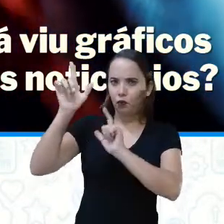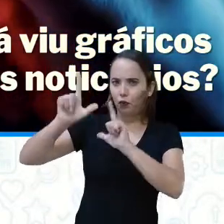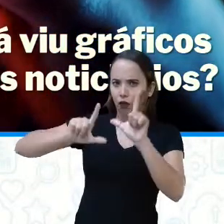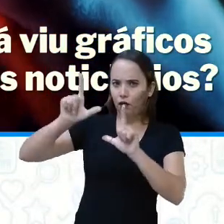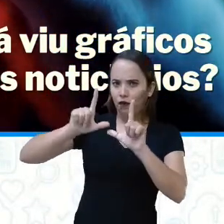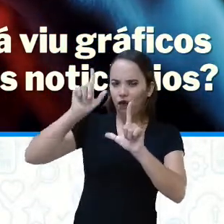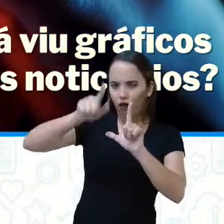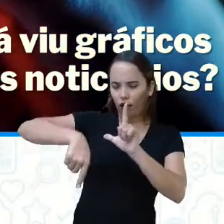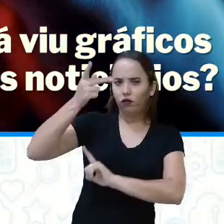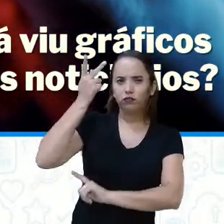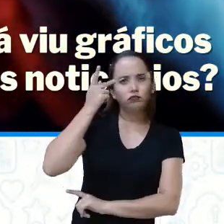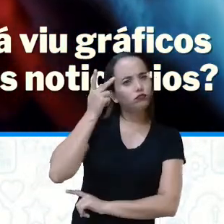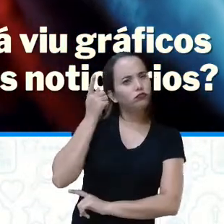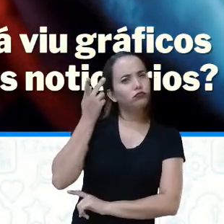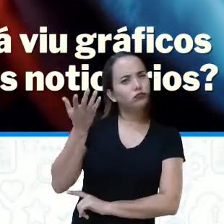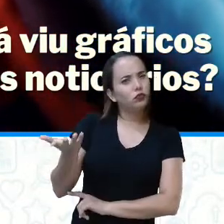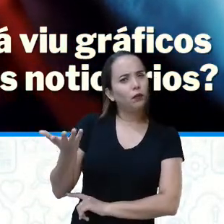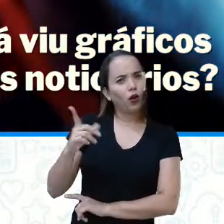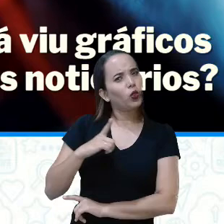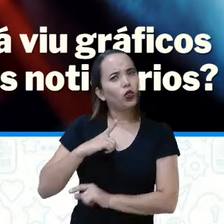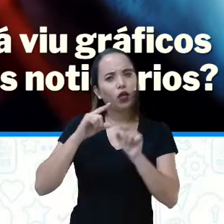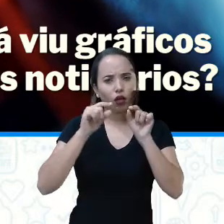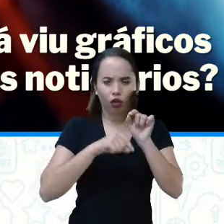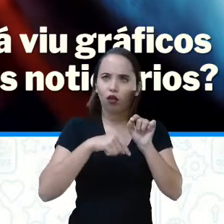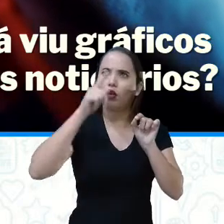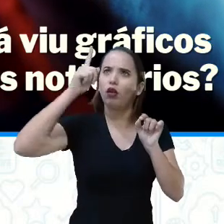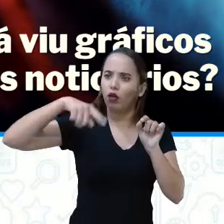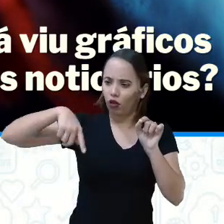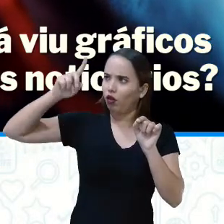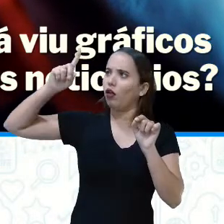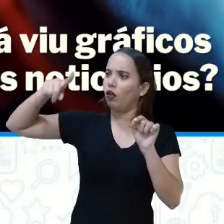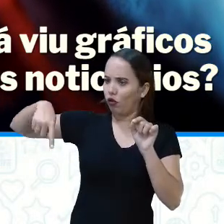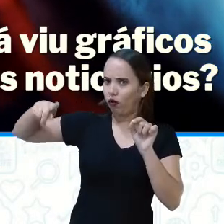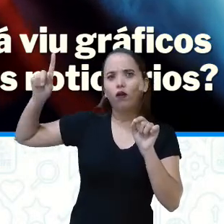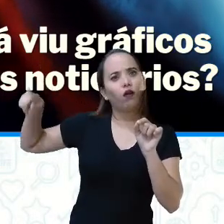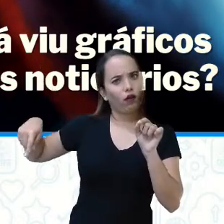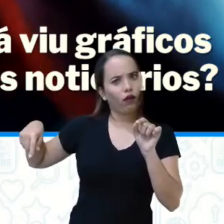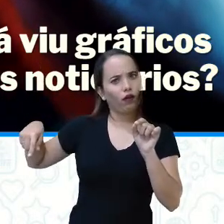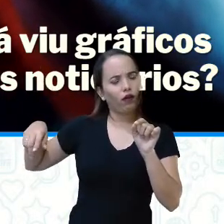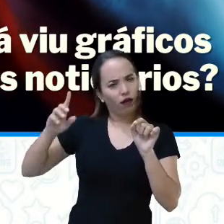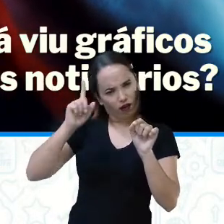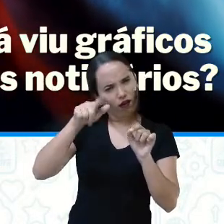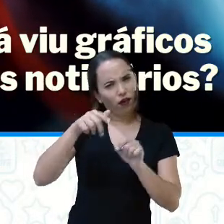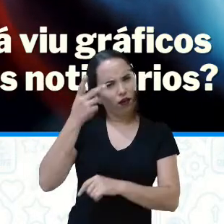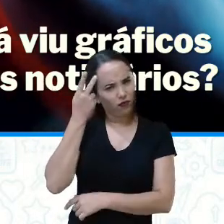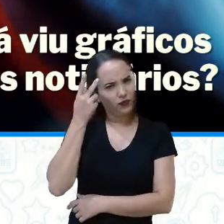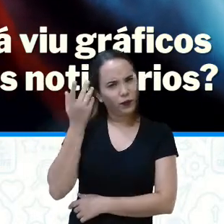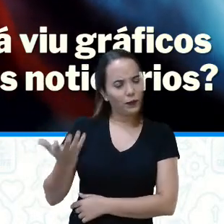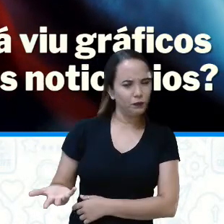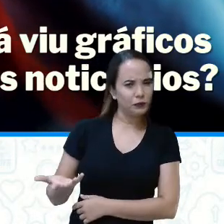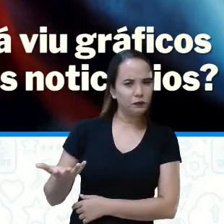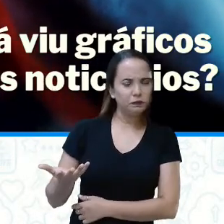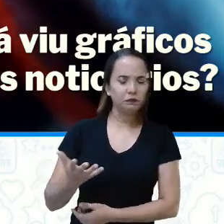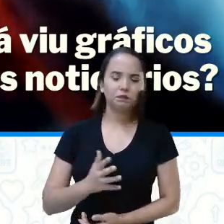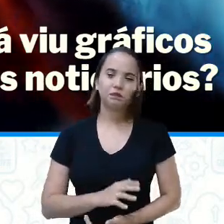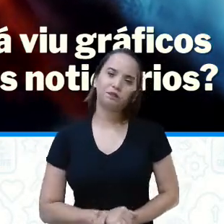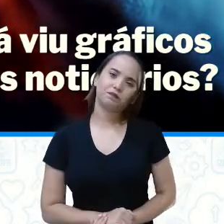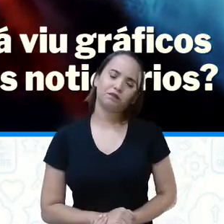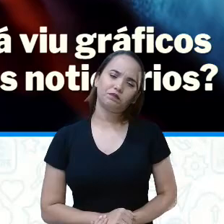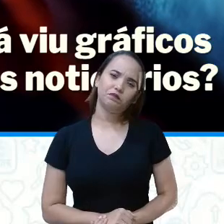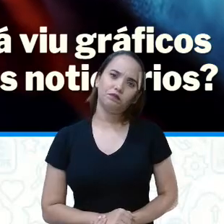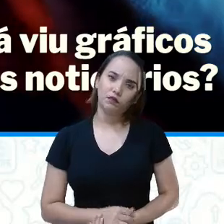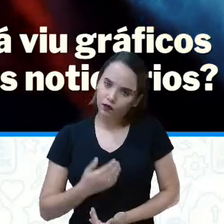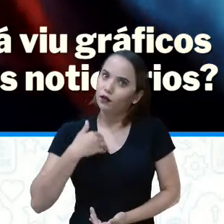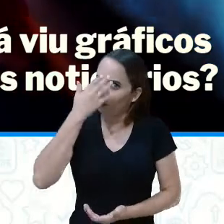são comuns trazerem gráficos para a gente? Você já viu gráficos aí nos noticiários na TV? É bem